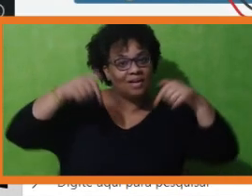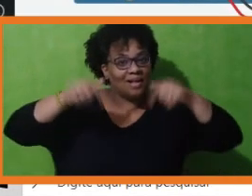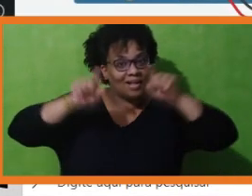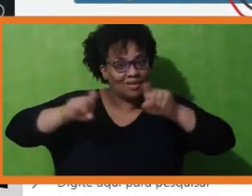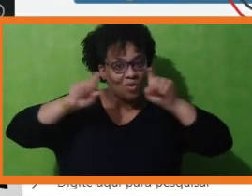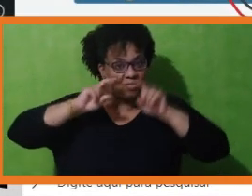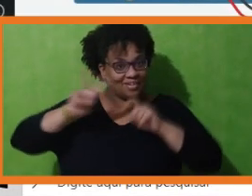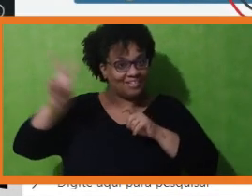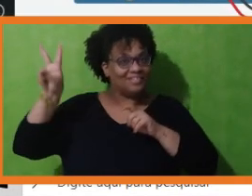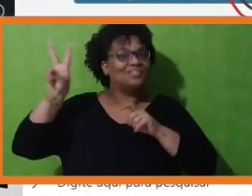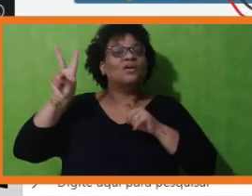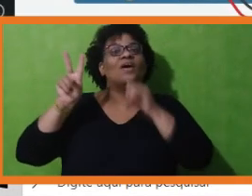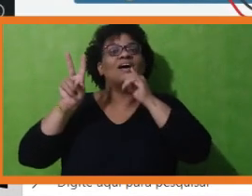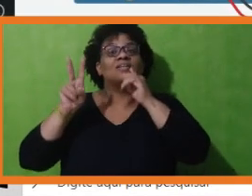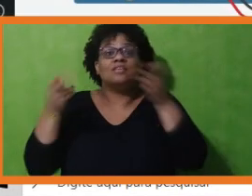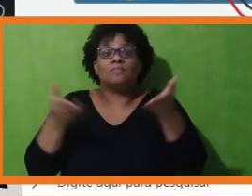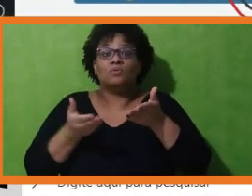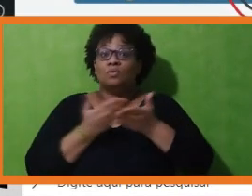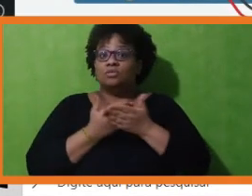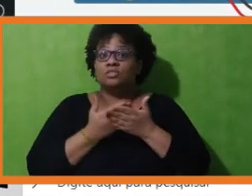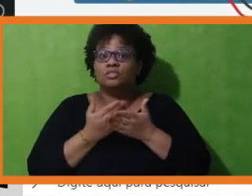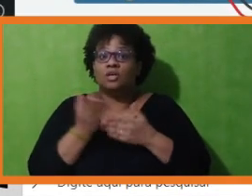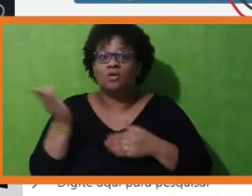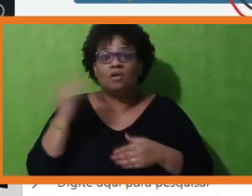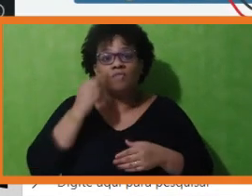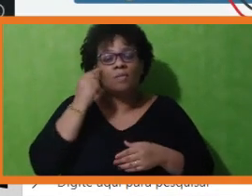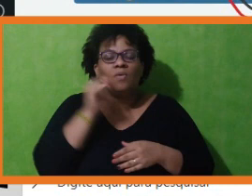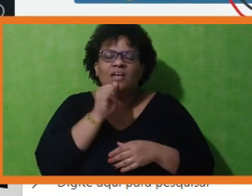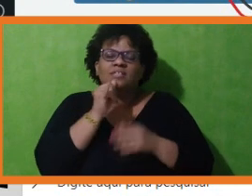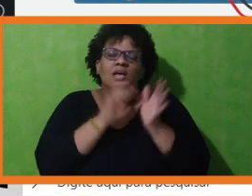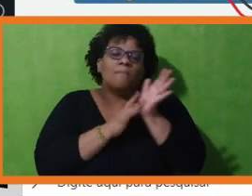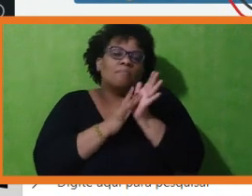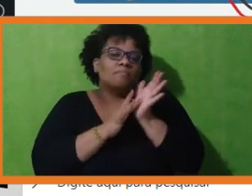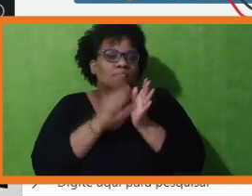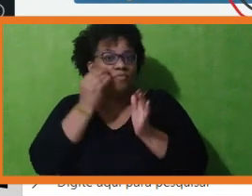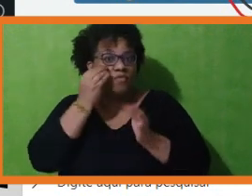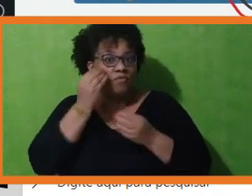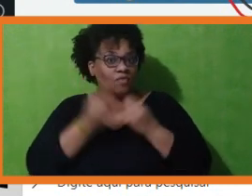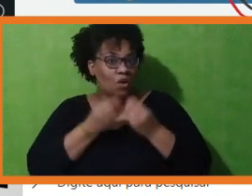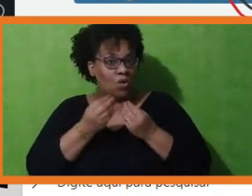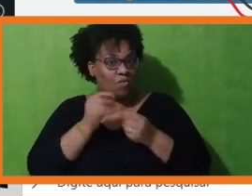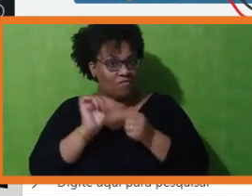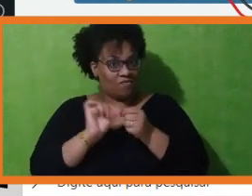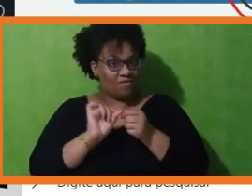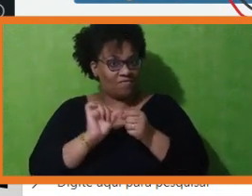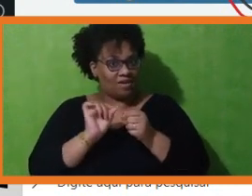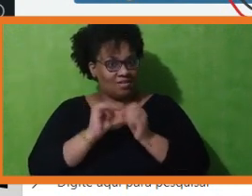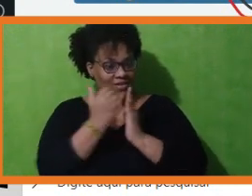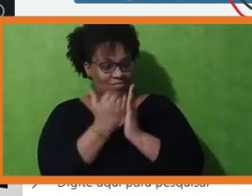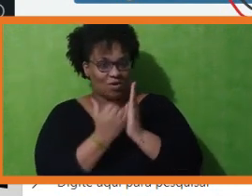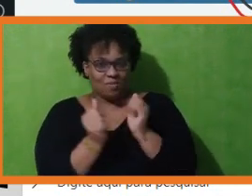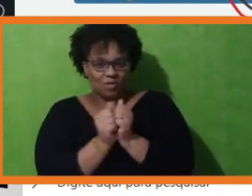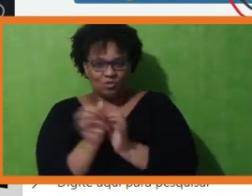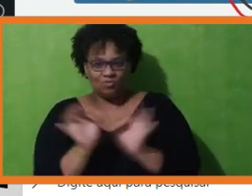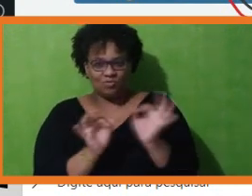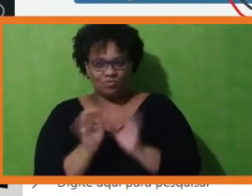Opa galera, já estamos aqui na tela do computador com o exemplo que vai ser desta aula. Vamos aqui iniciar a simulação para vermos o que a